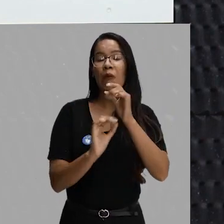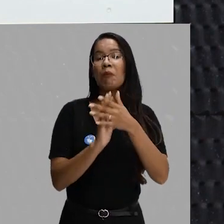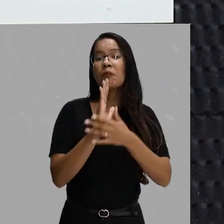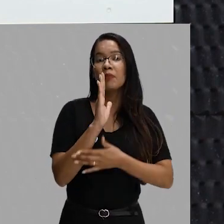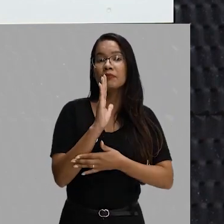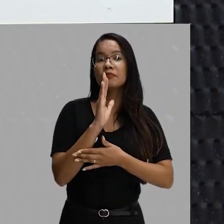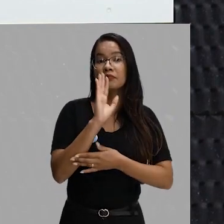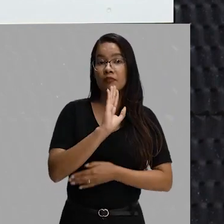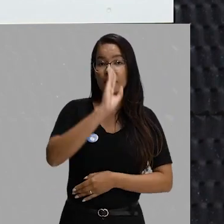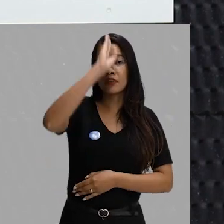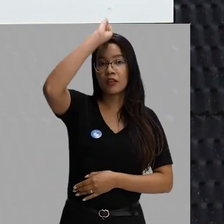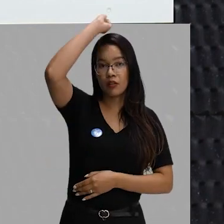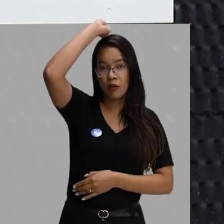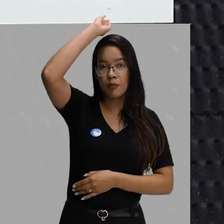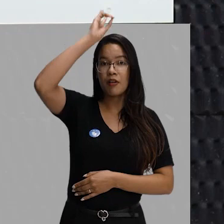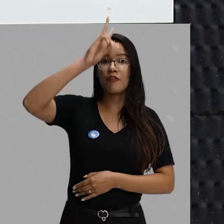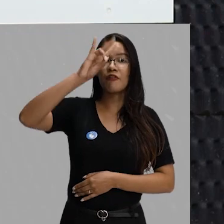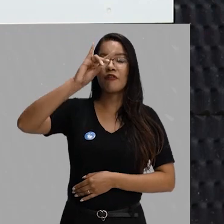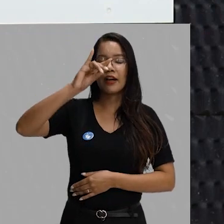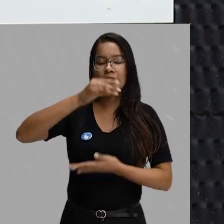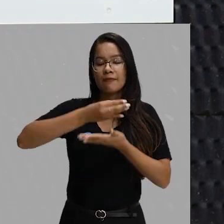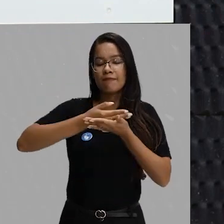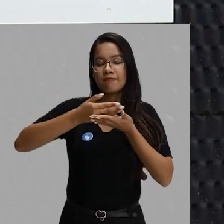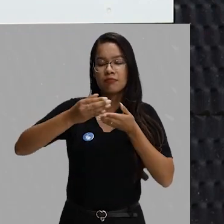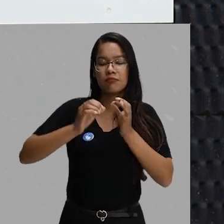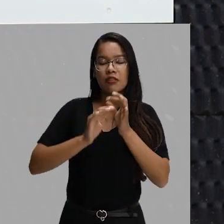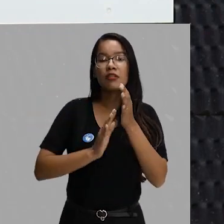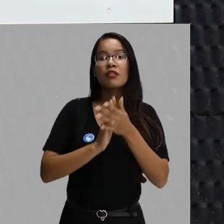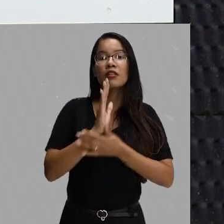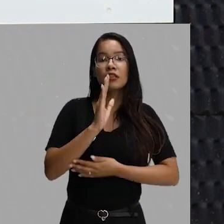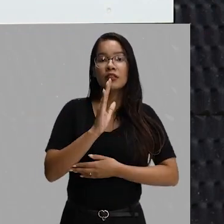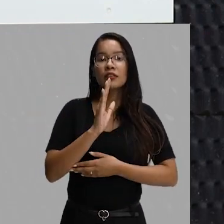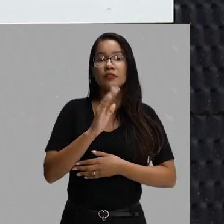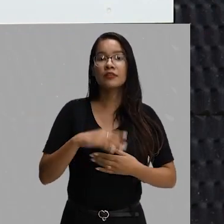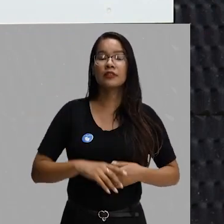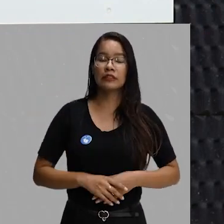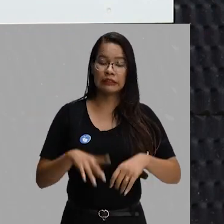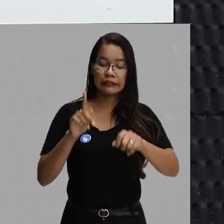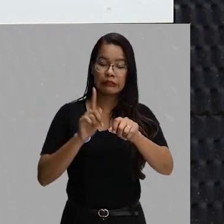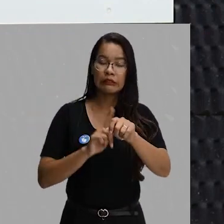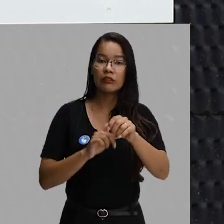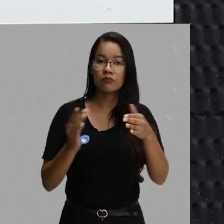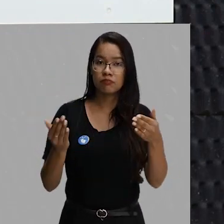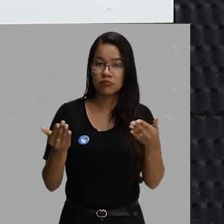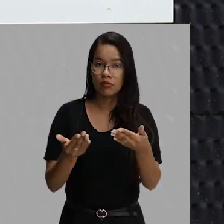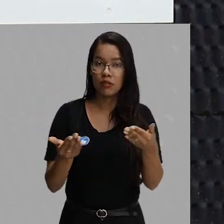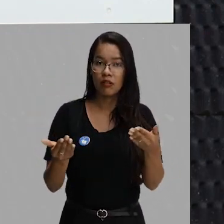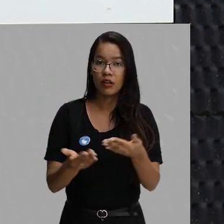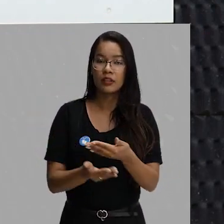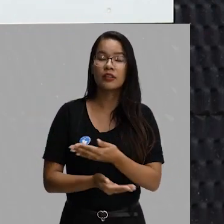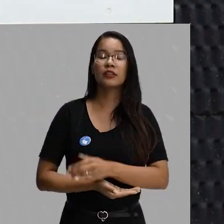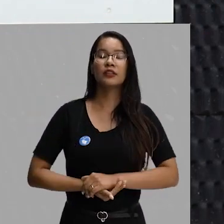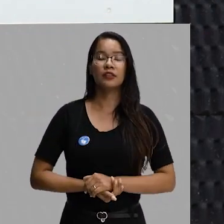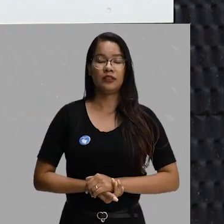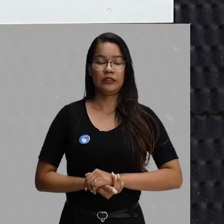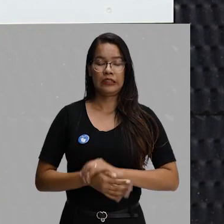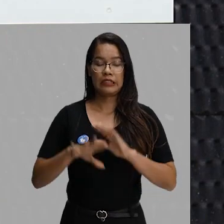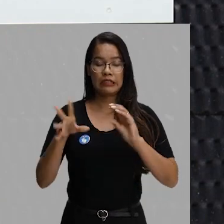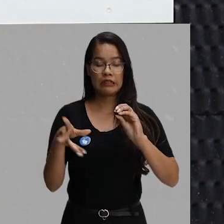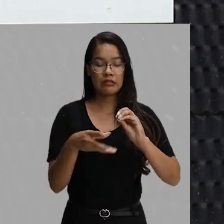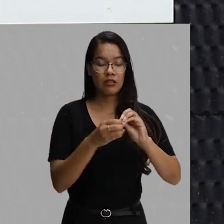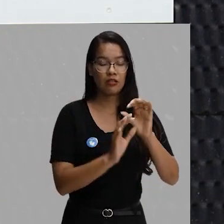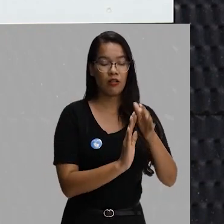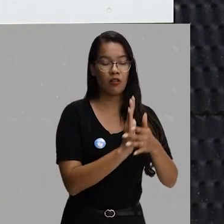Roma. Roma vai se originar nesse momento e dentro dessa origem romana nós